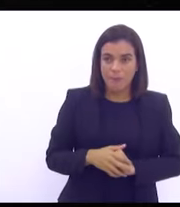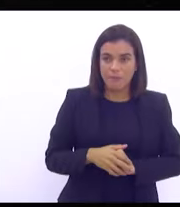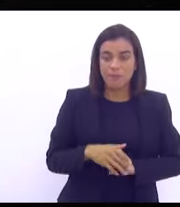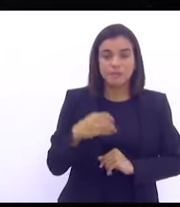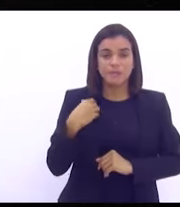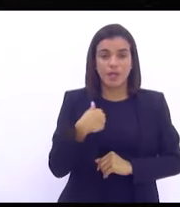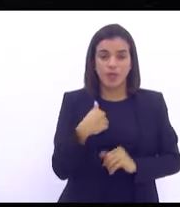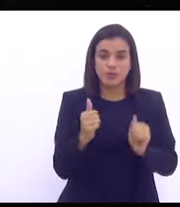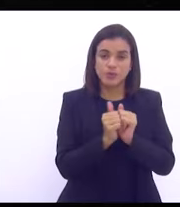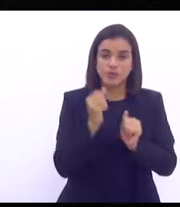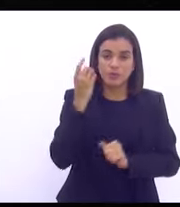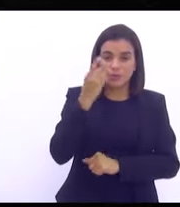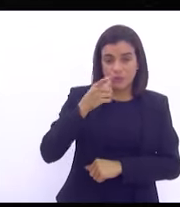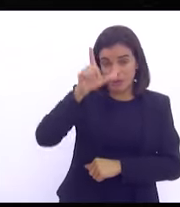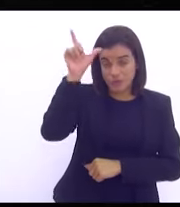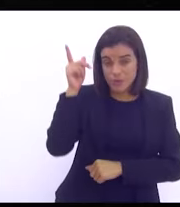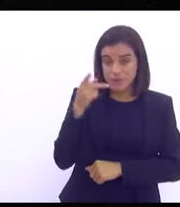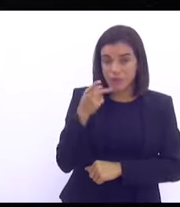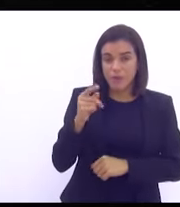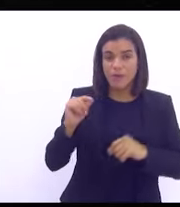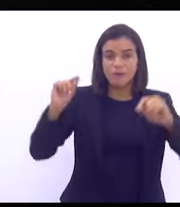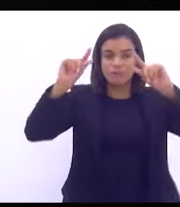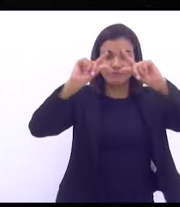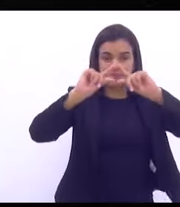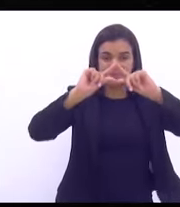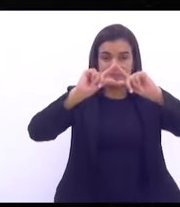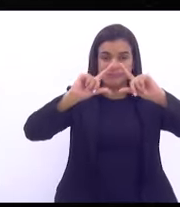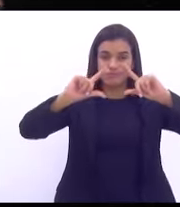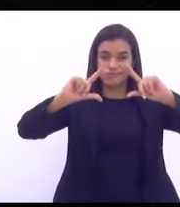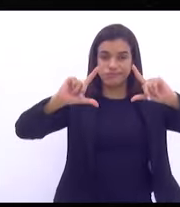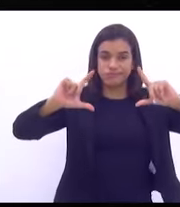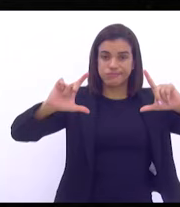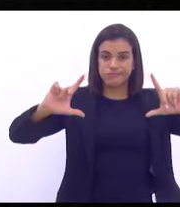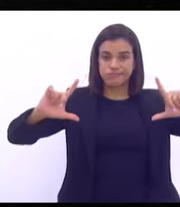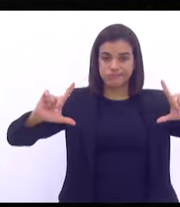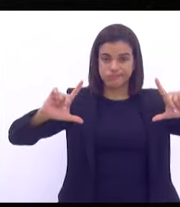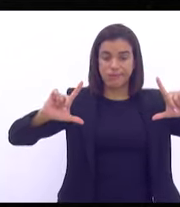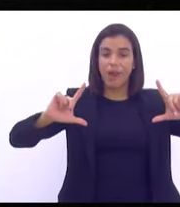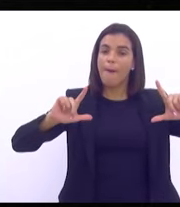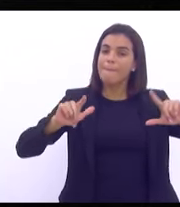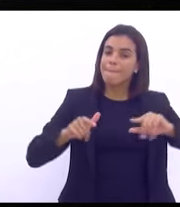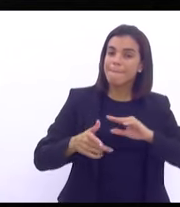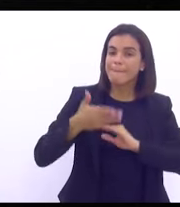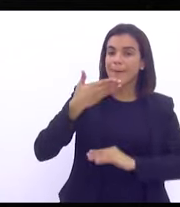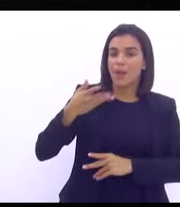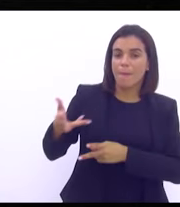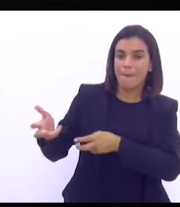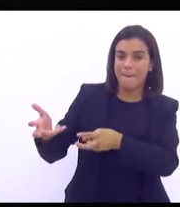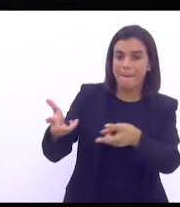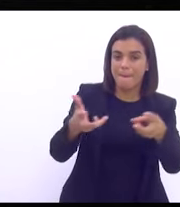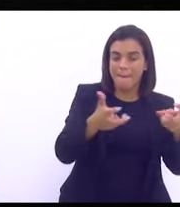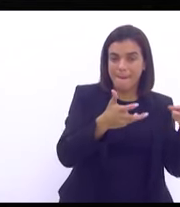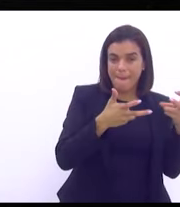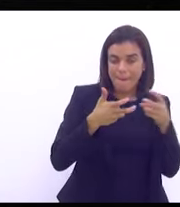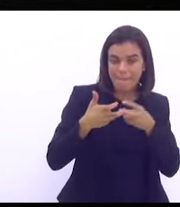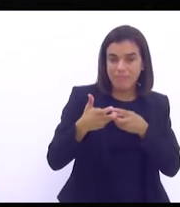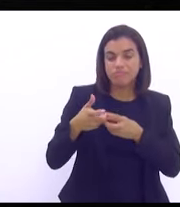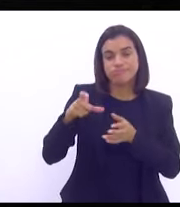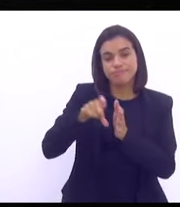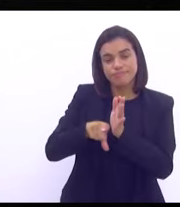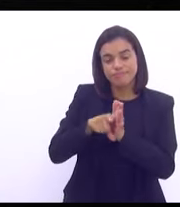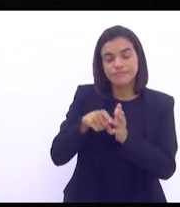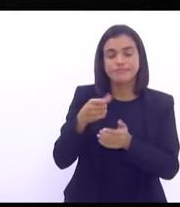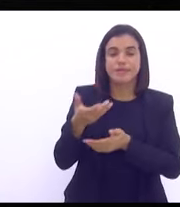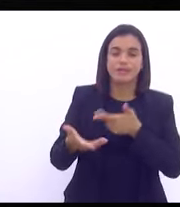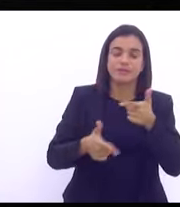entende, quando você aumenta a base da pirâmide, mais contribuição, mais arrecadação as concessionárias vão ter para prestar um melhor